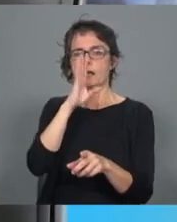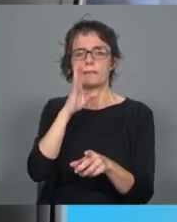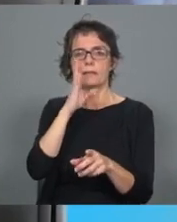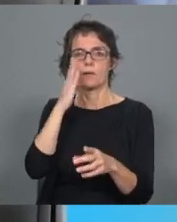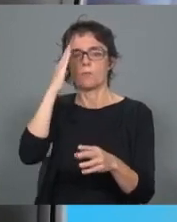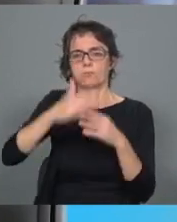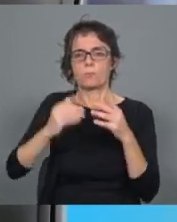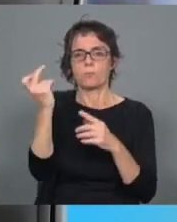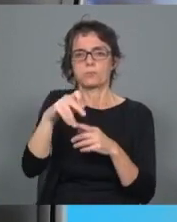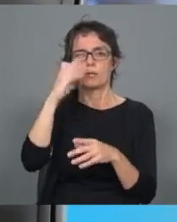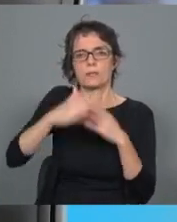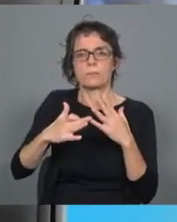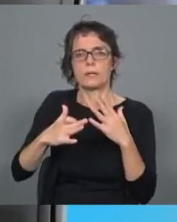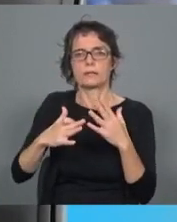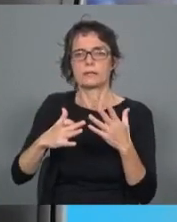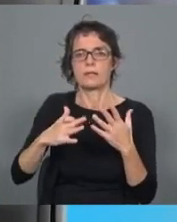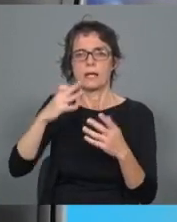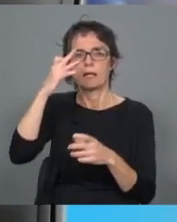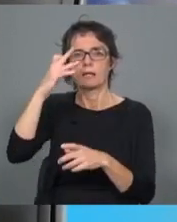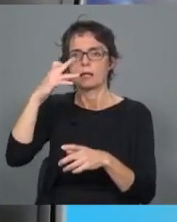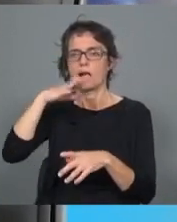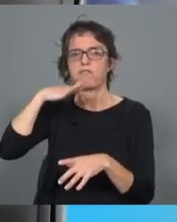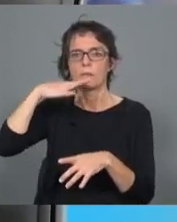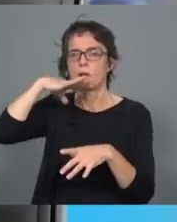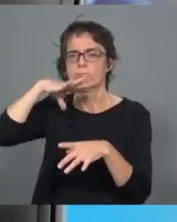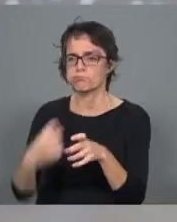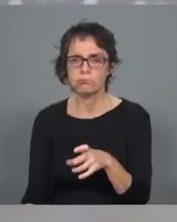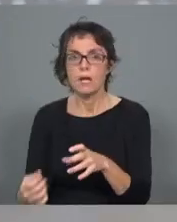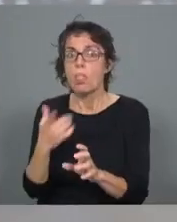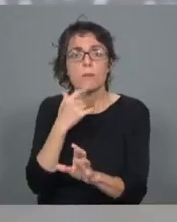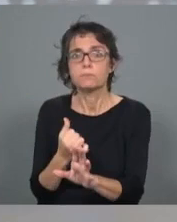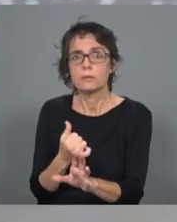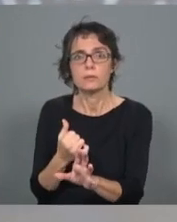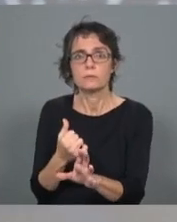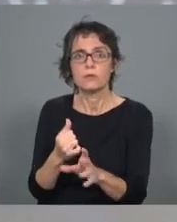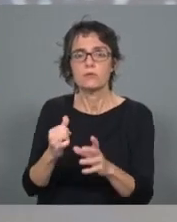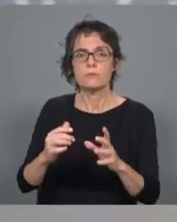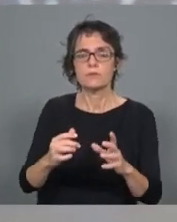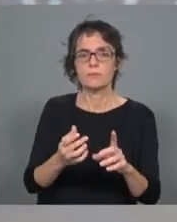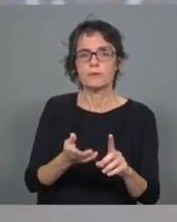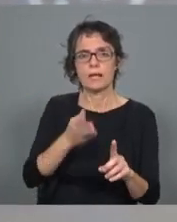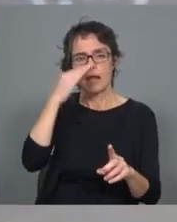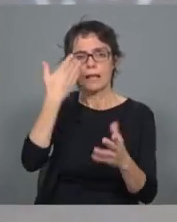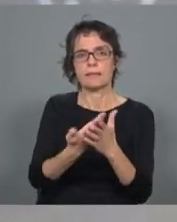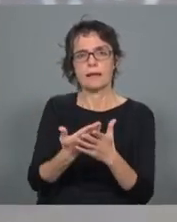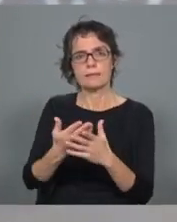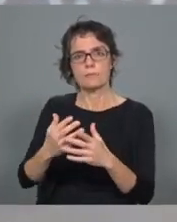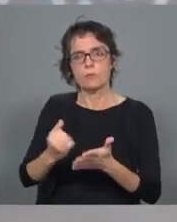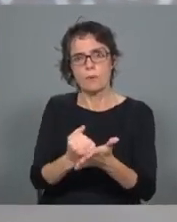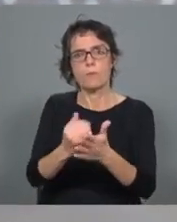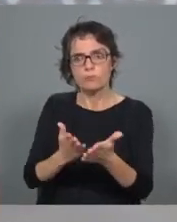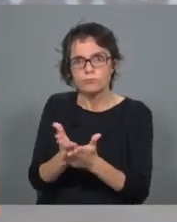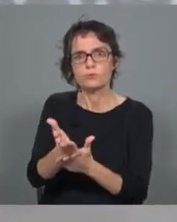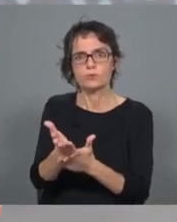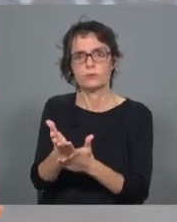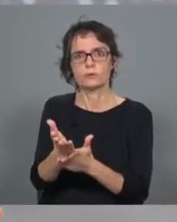e as famílias não conseguirem resolver. Muito bem, Rita Valadas, ficam ideias e linhas de análise para